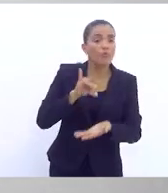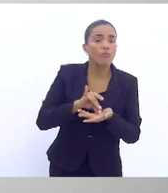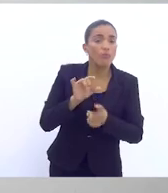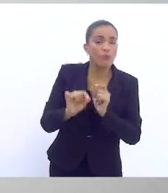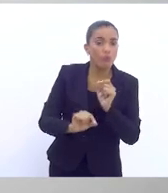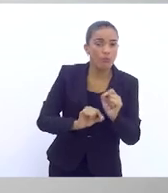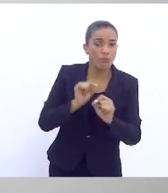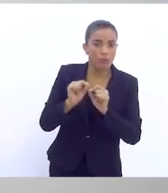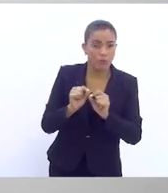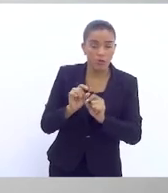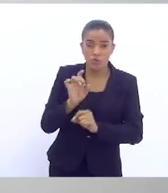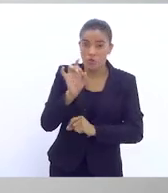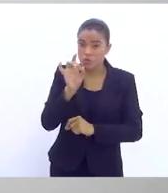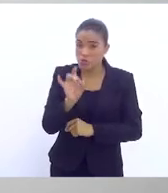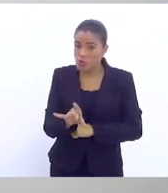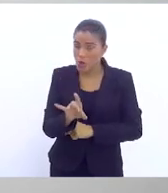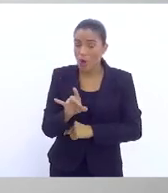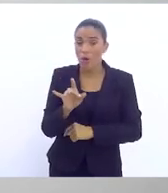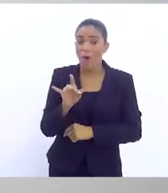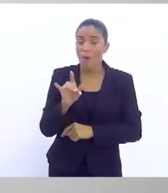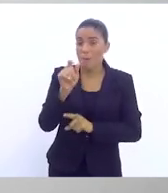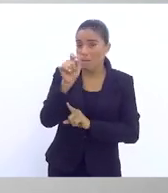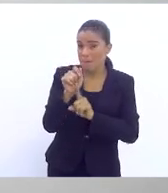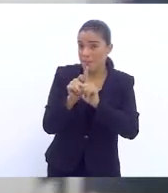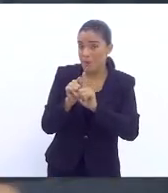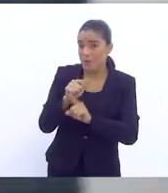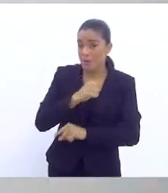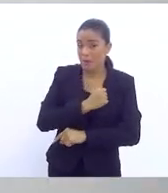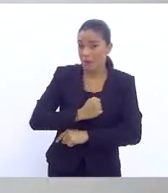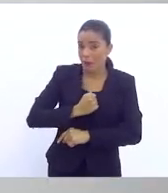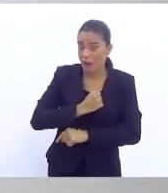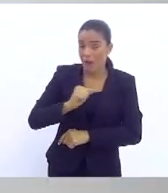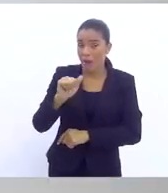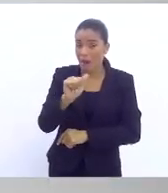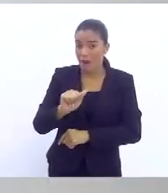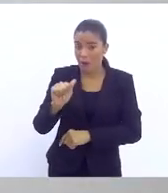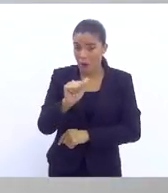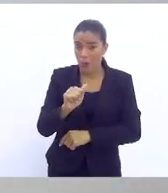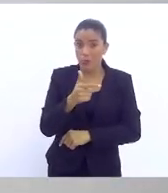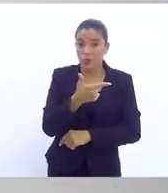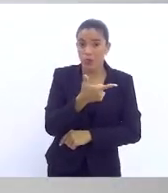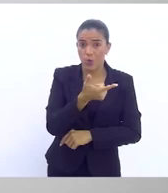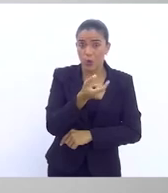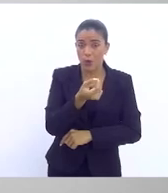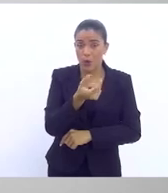que somente em agosto de